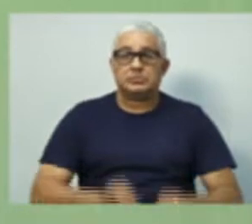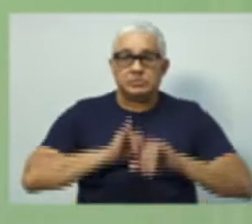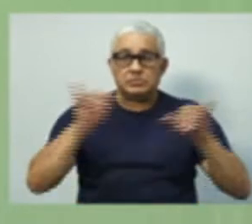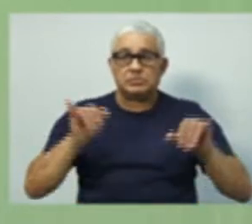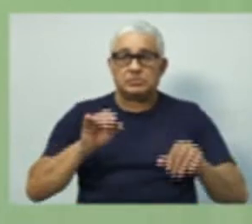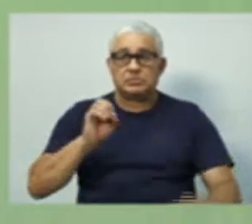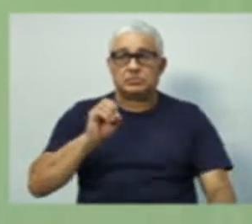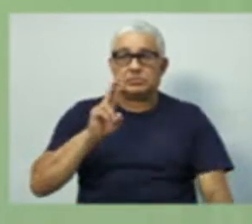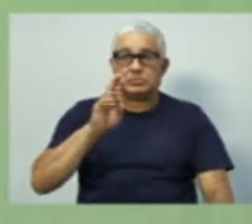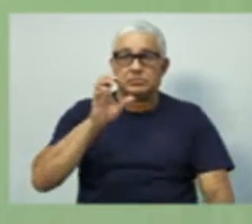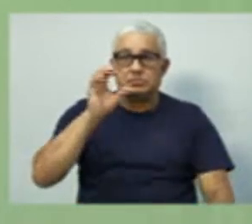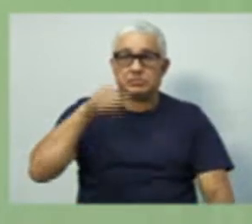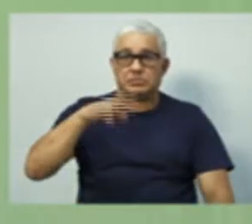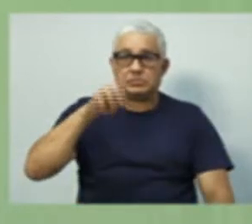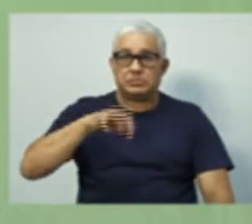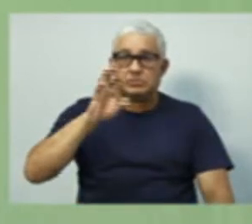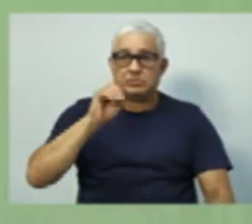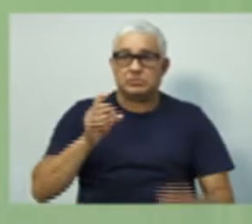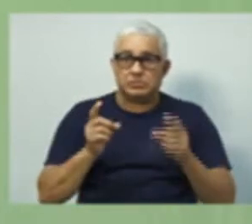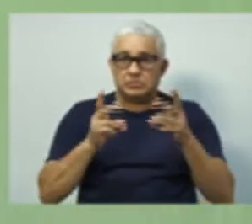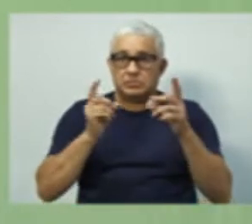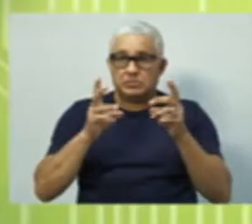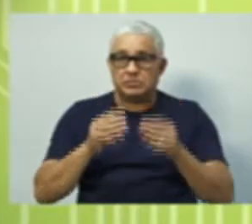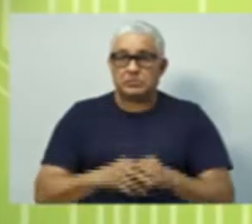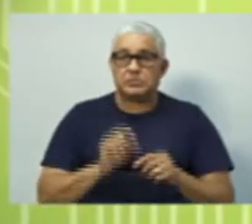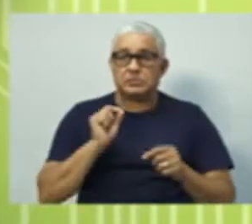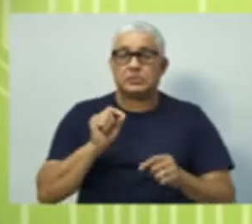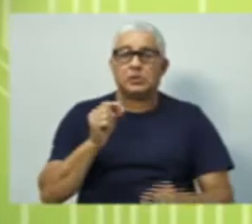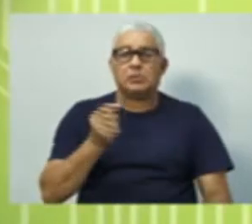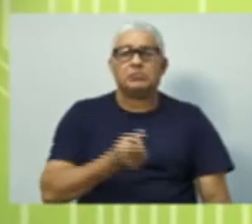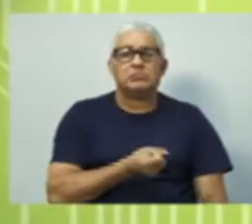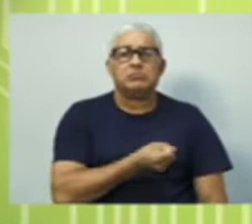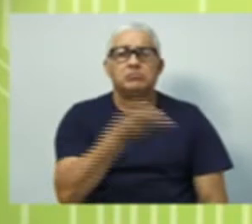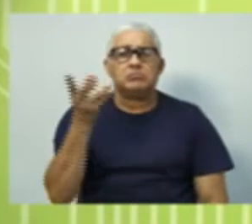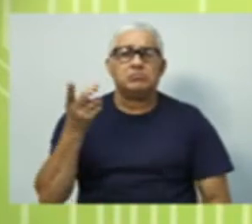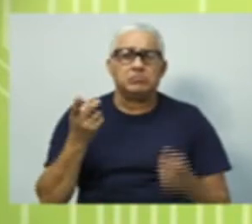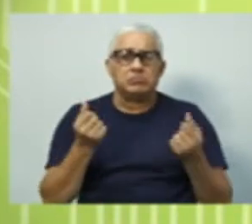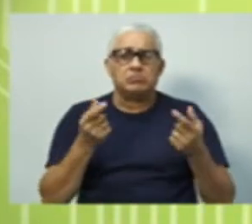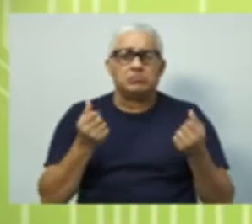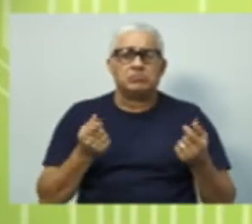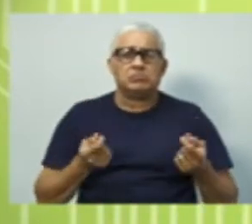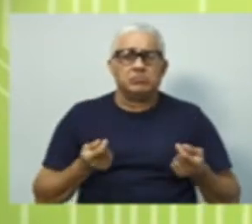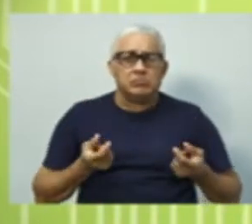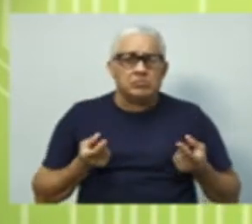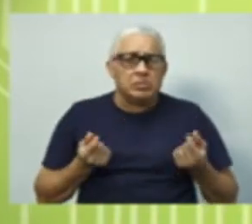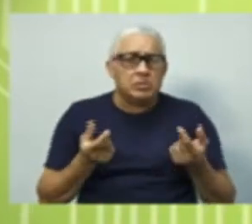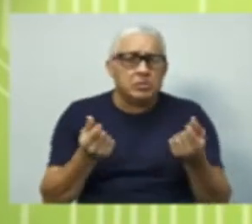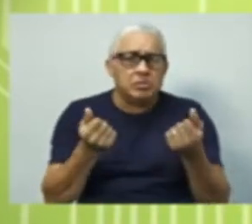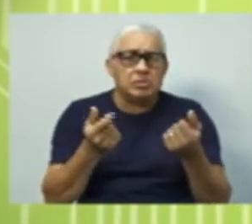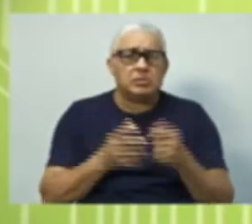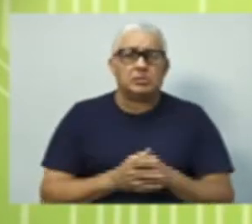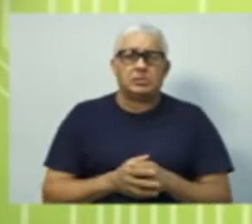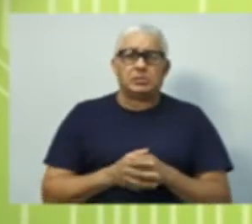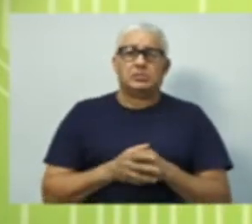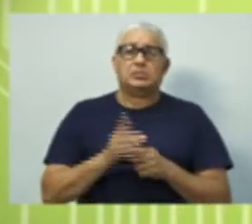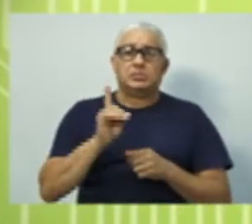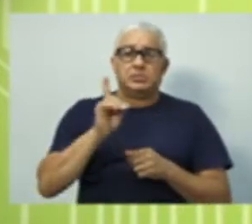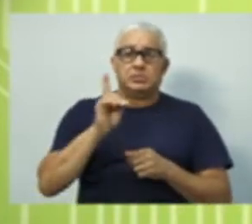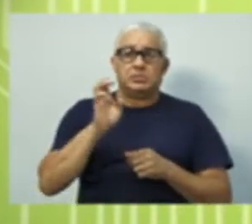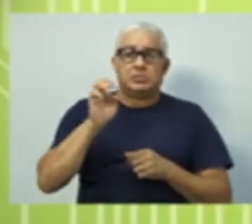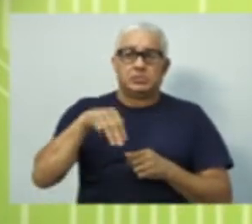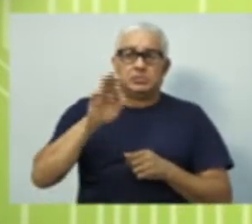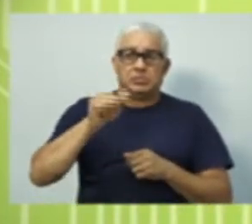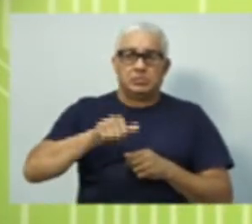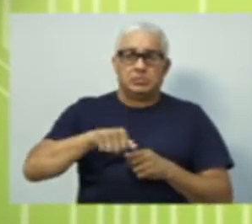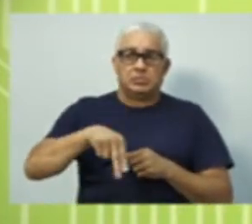limitante para todo o processo de orçamento, segundo Padovese, 2005. Então, preste bem atenção. Quando eu digo a